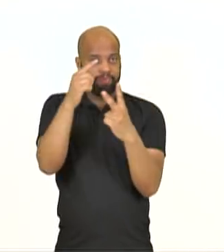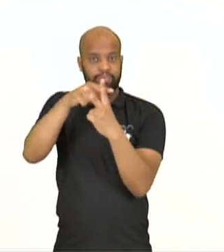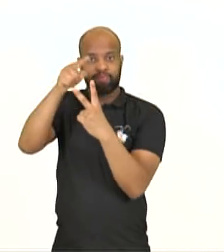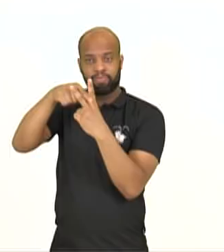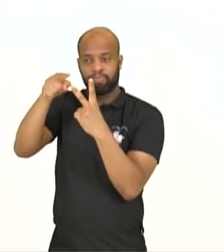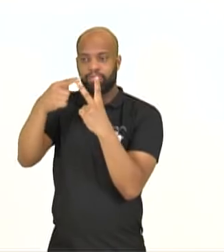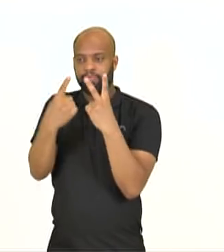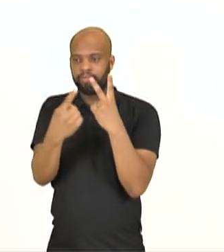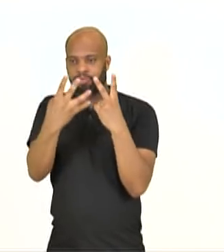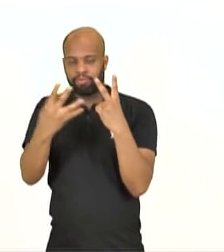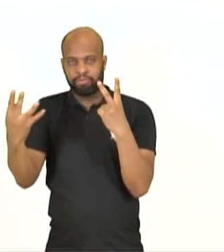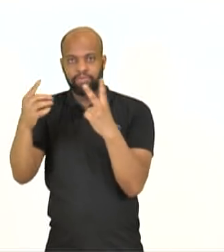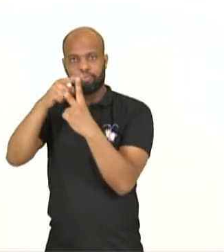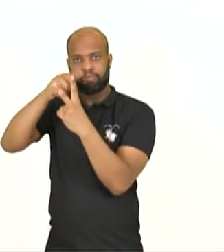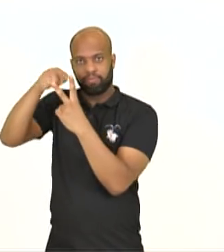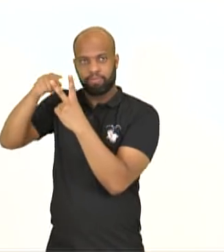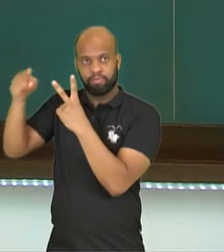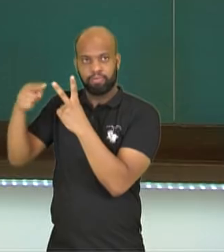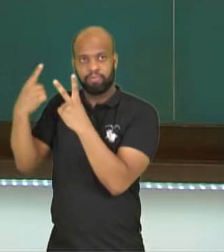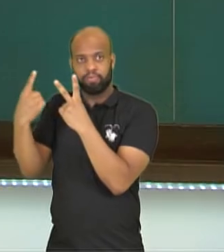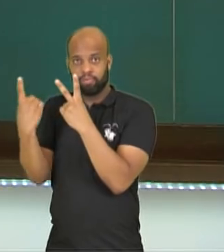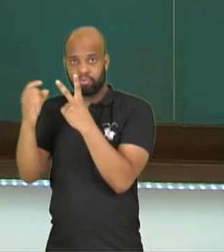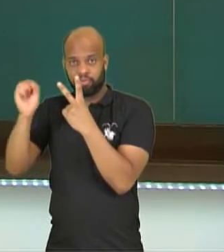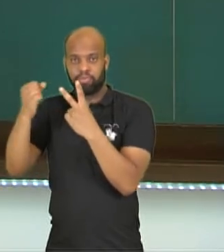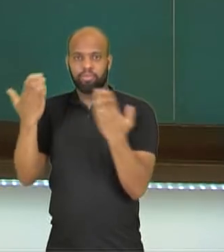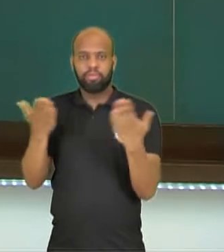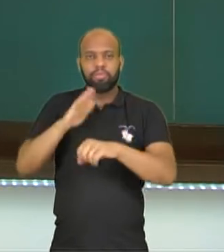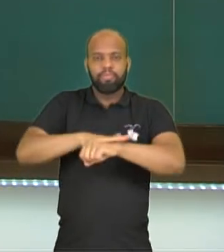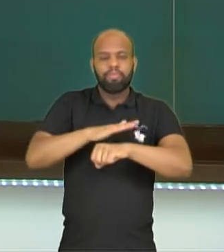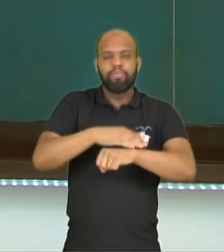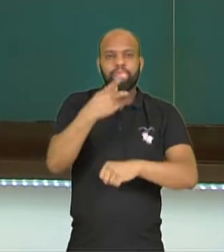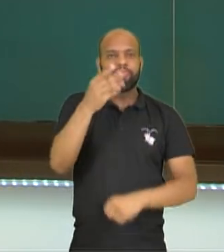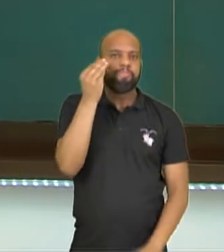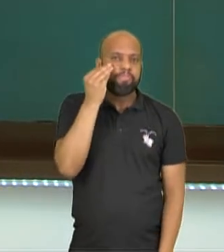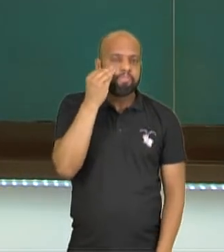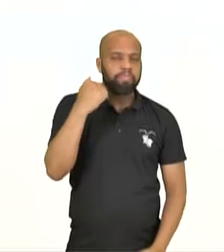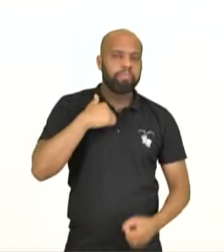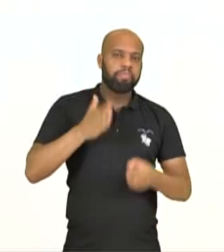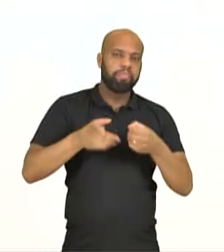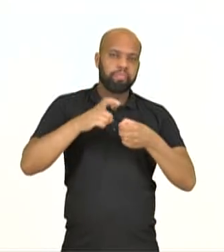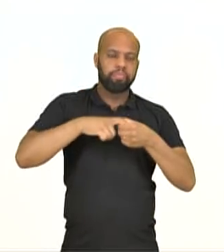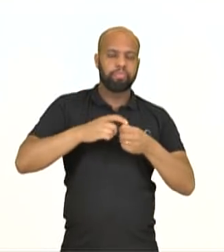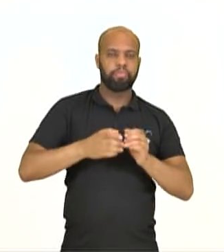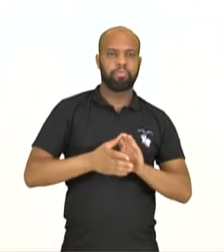de 144 e raiz quadrada de 18. Então, eu vou dar um tempo para você e a gente já volta.